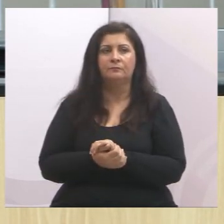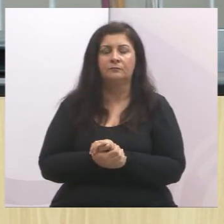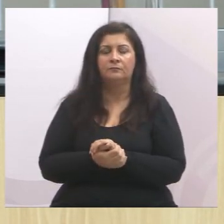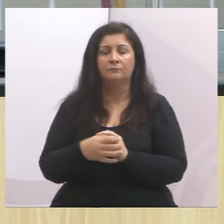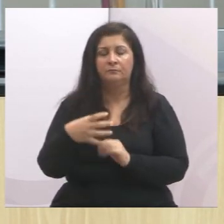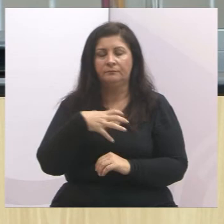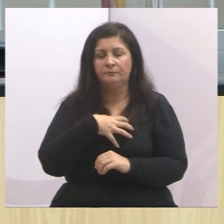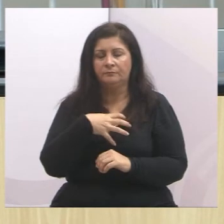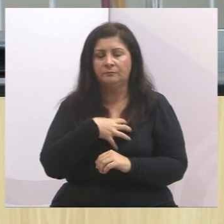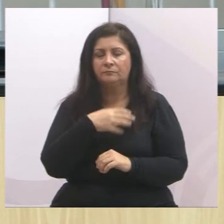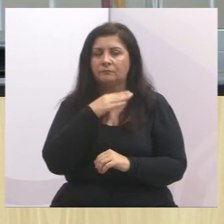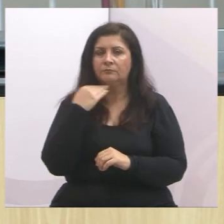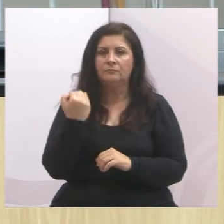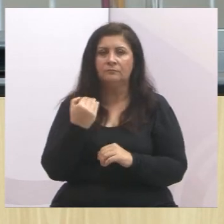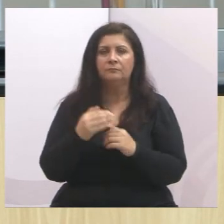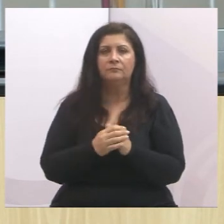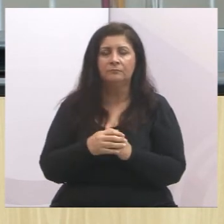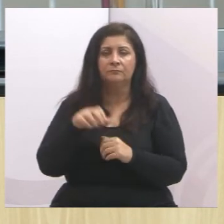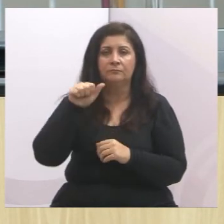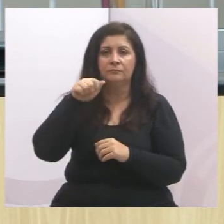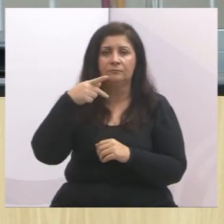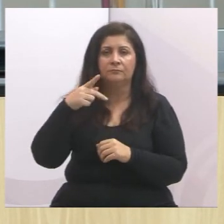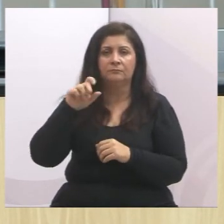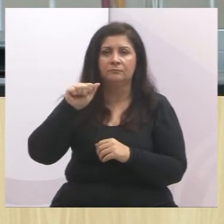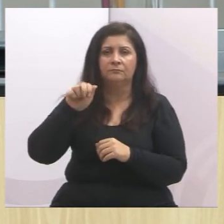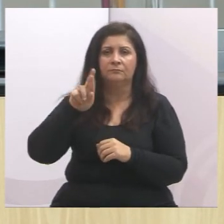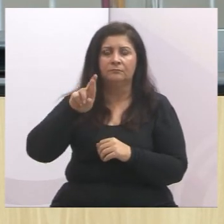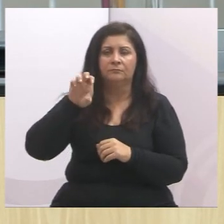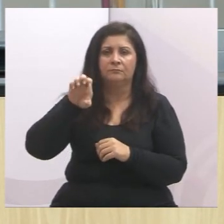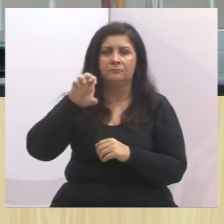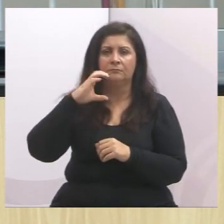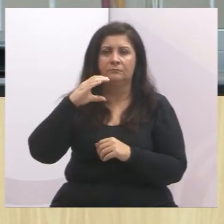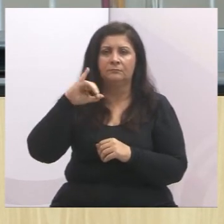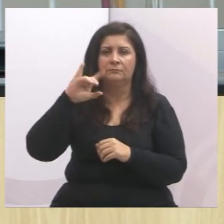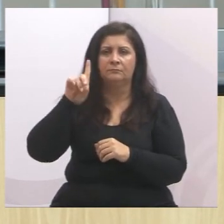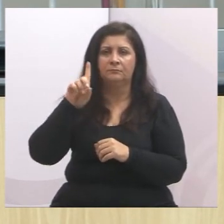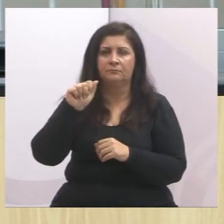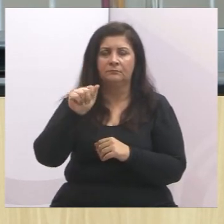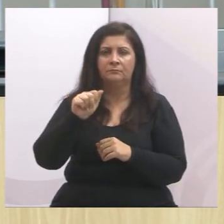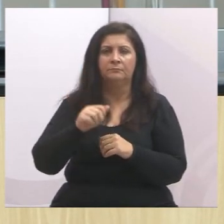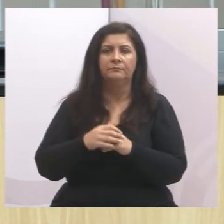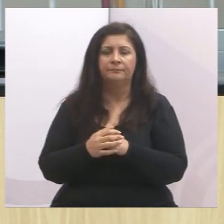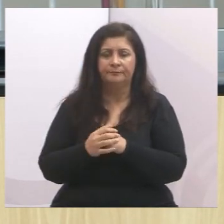Votos de pesar de Aparecida de Cássia Garcia,